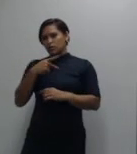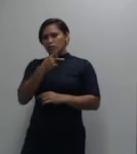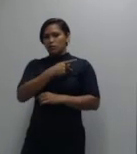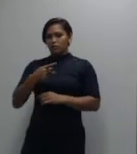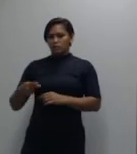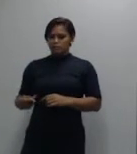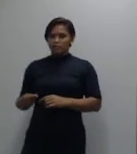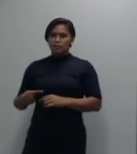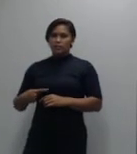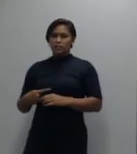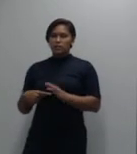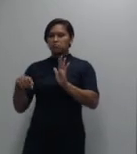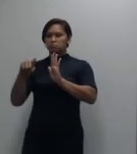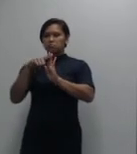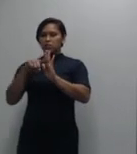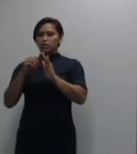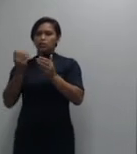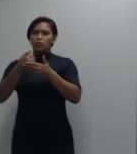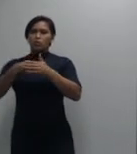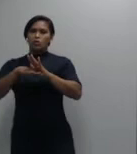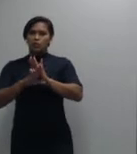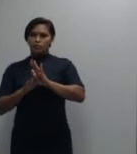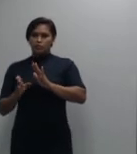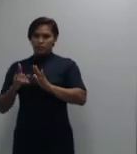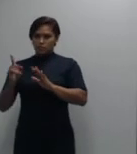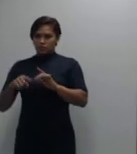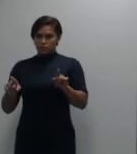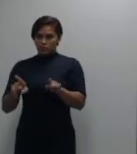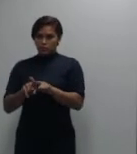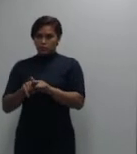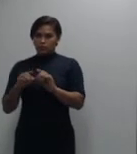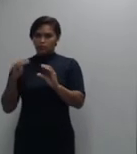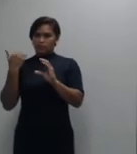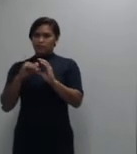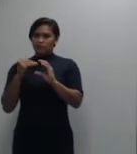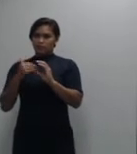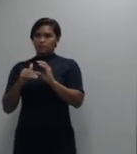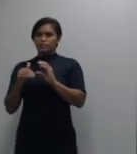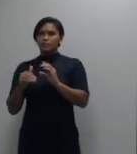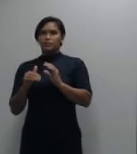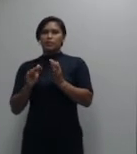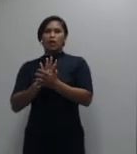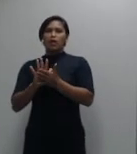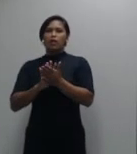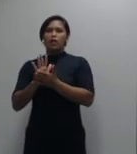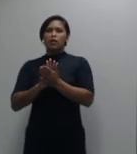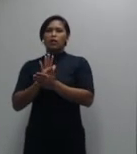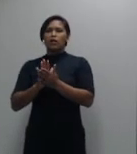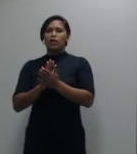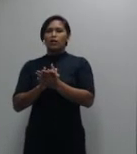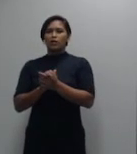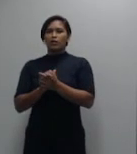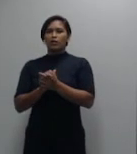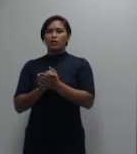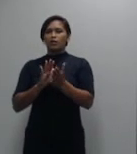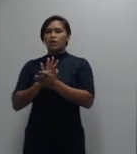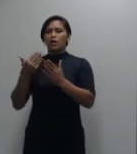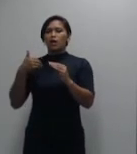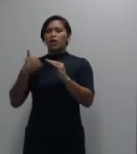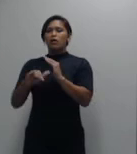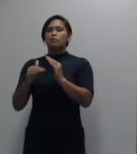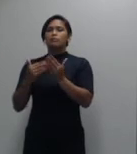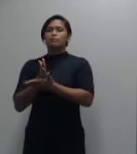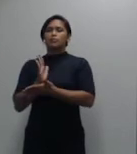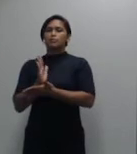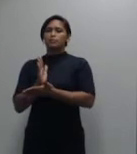deve terminou arquivamento e também as mensagens sim o dize tu aprovação